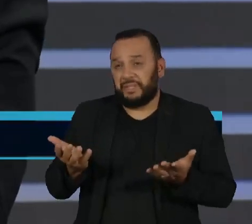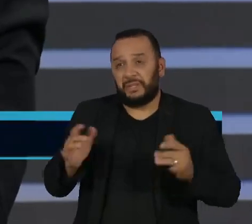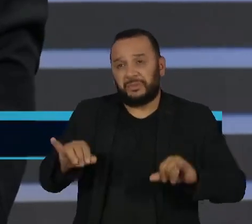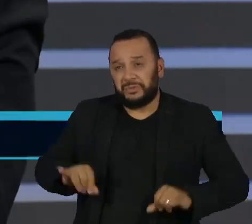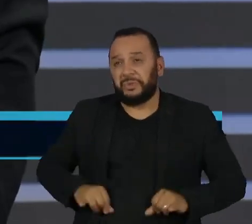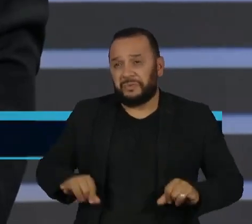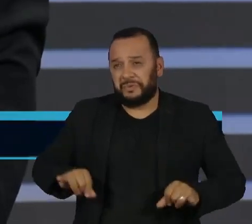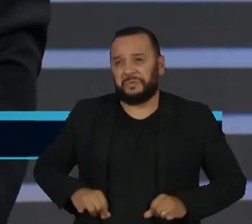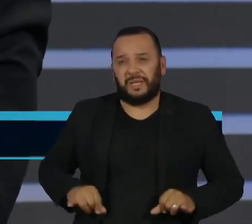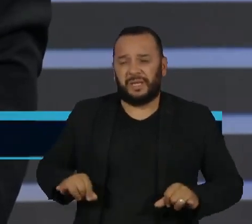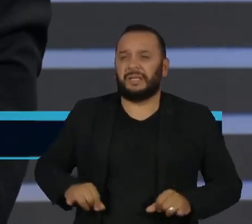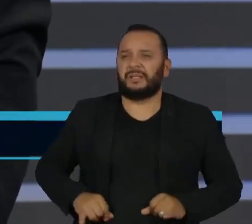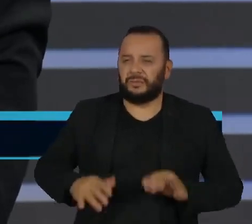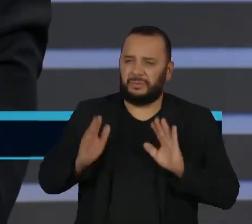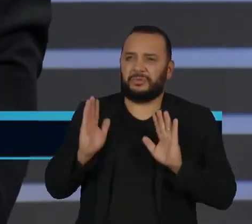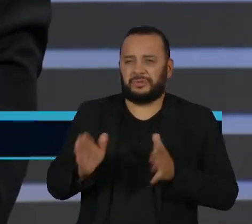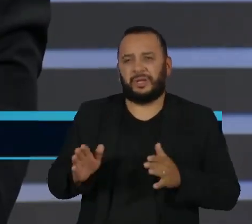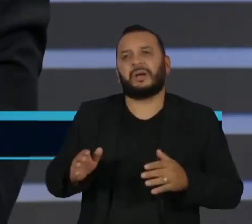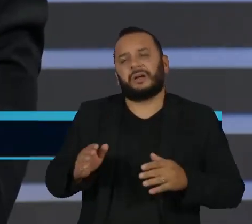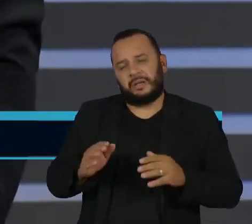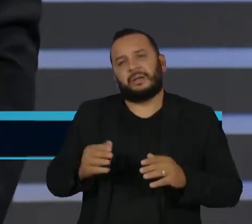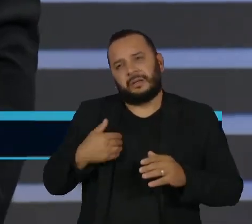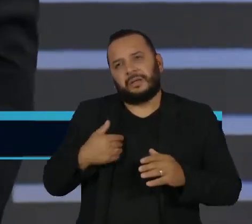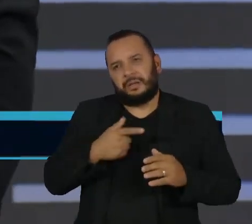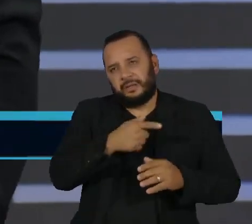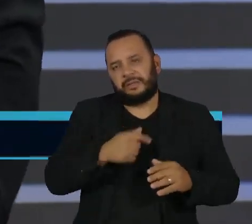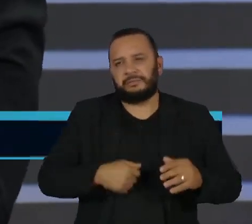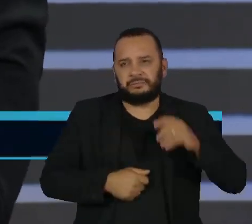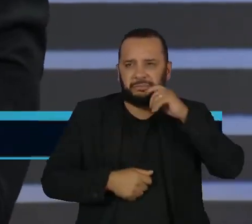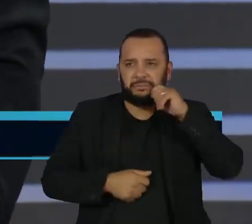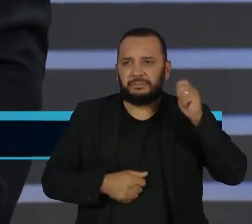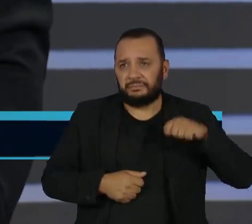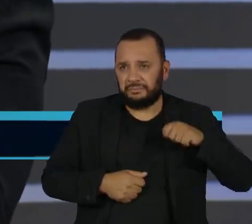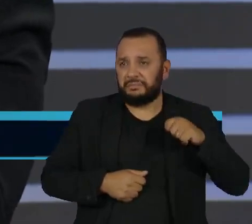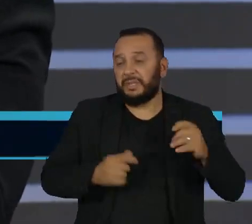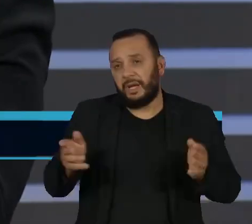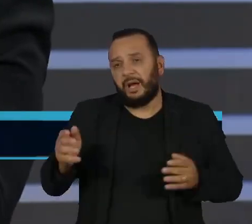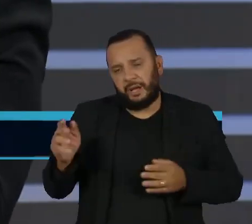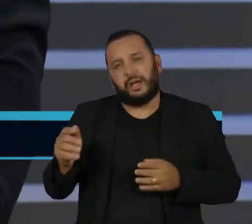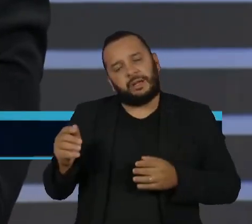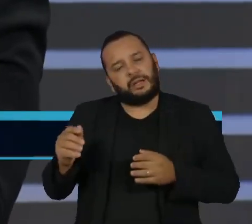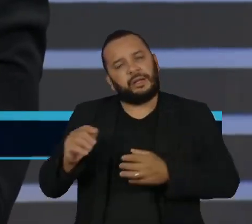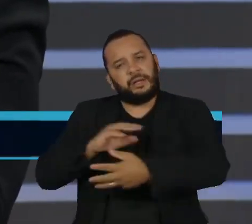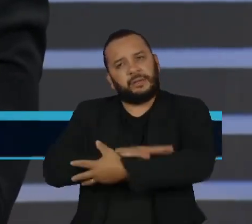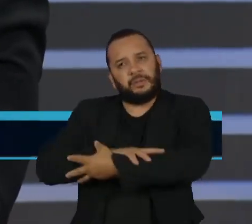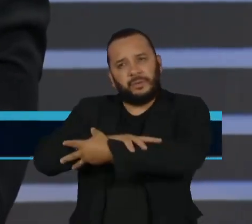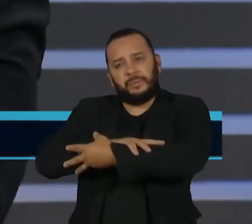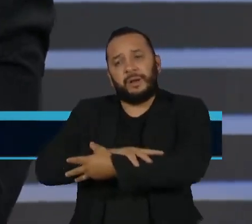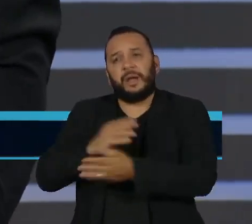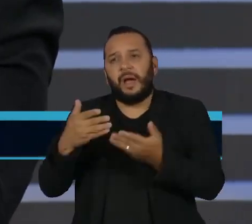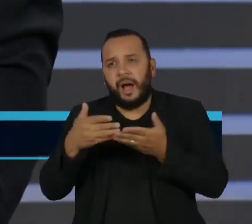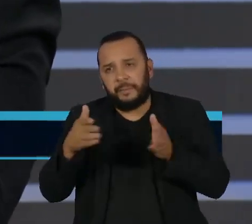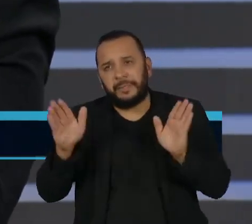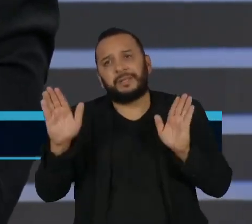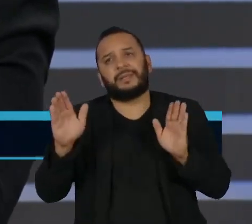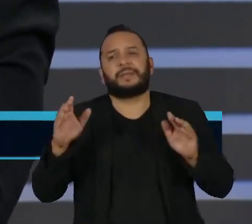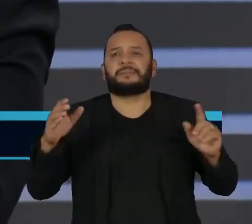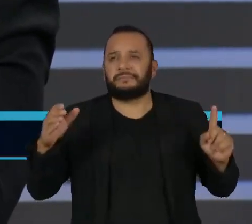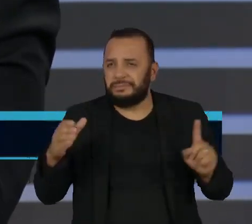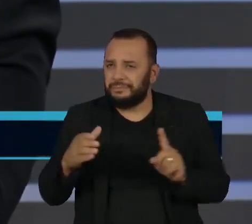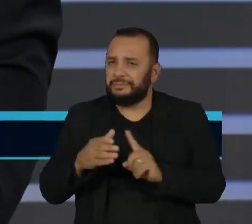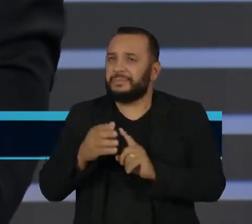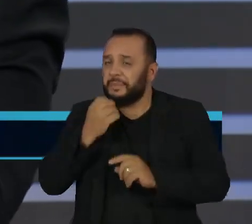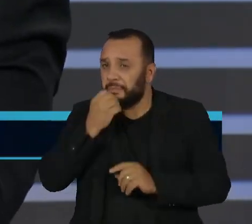sofrimento extenso dentro dessa comunidade de vida. E a Europa acolher, né, num tempo em que o mundo britânico dali